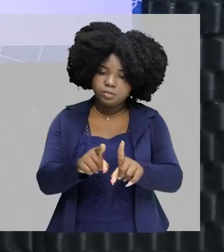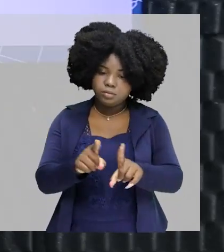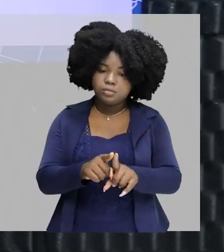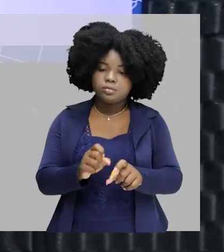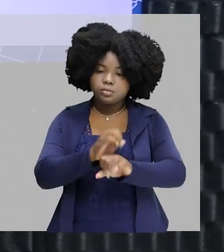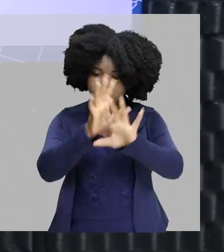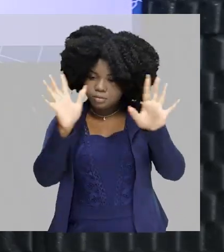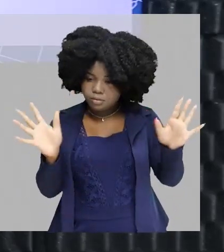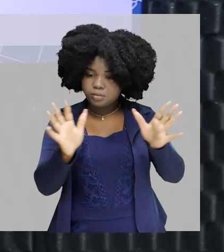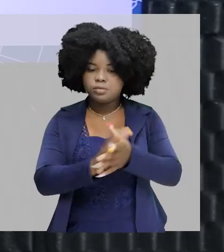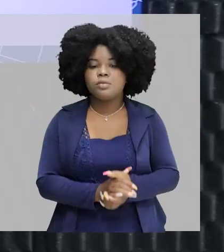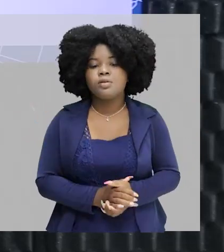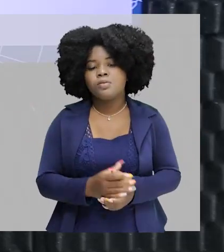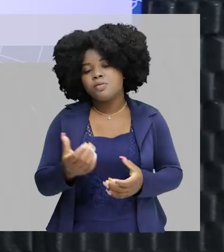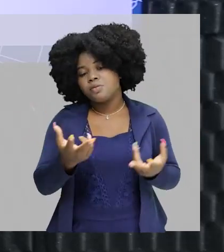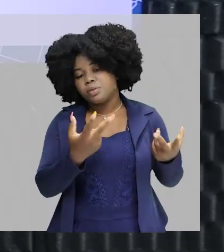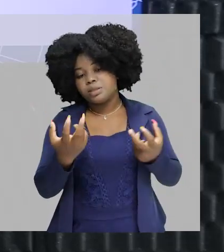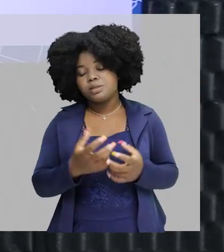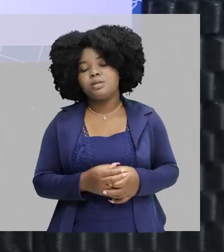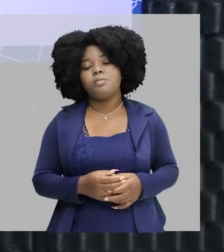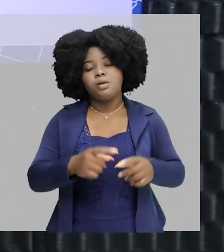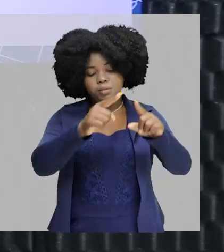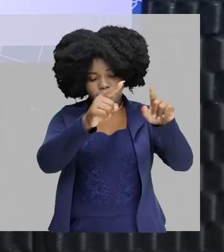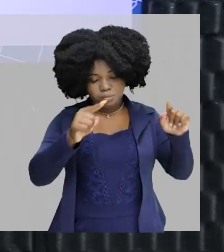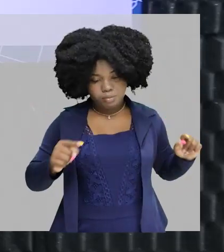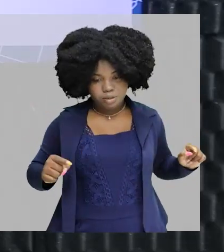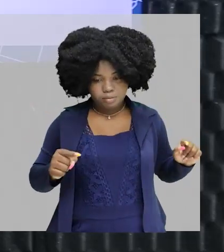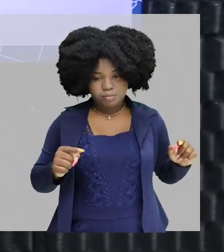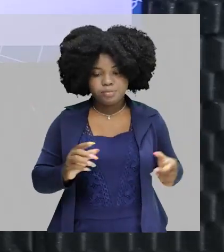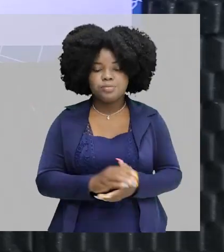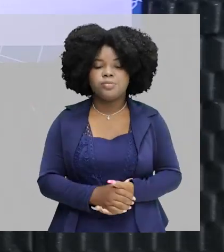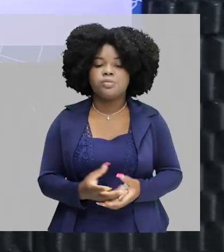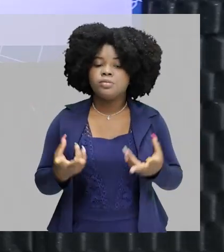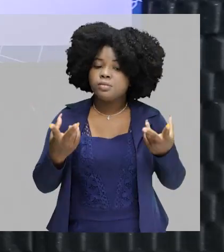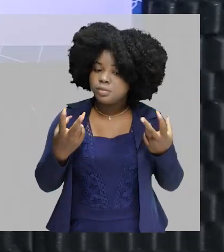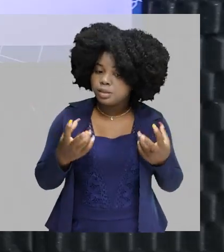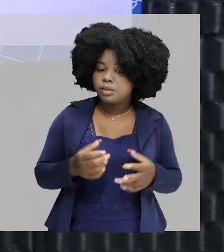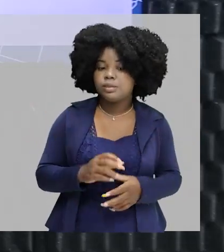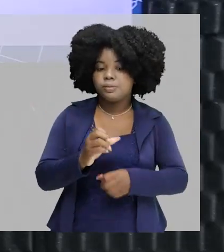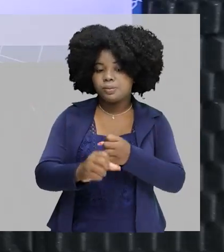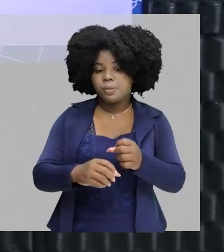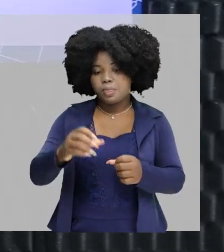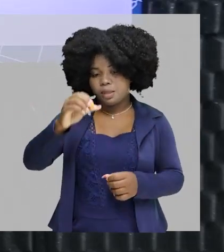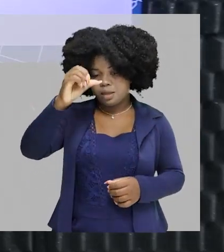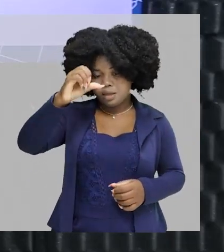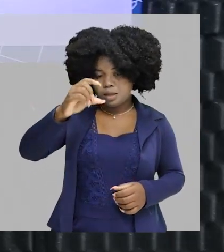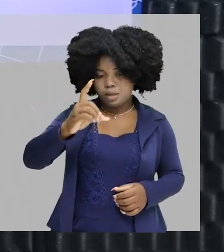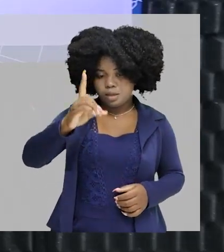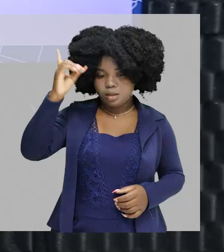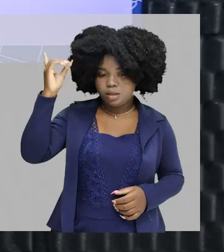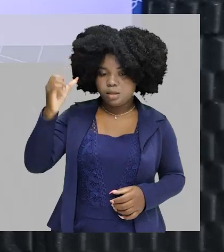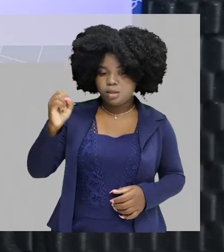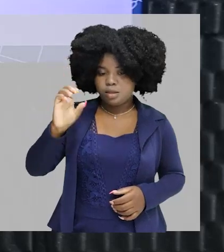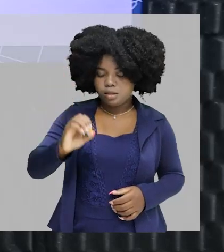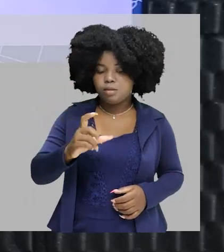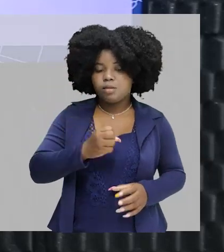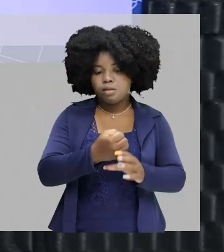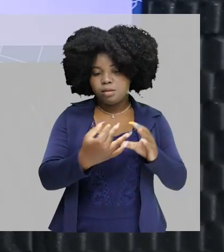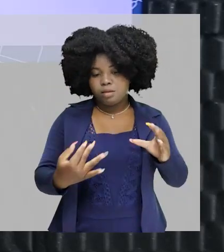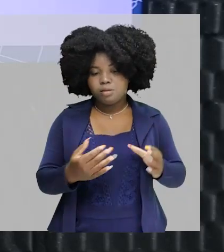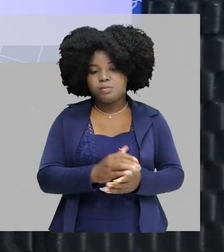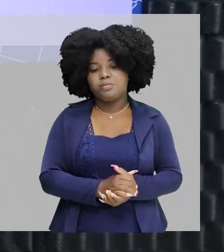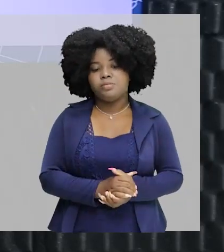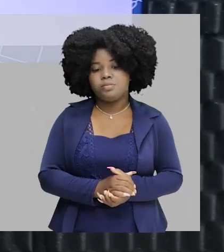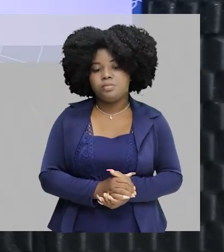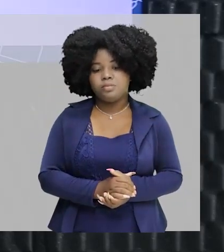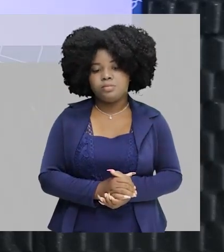vamos analisar a pirâmide etária brasileira. Perceba, galera, que na década de 80 nós tínhamos características: uma alta